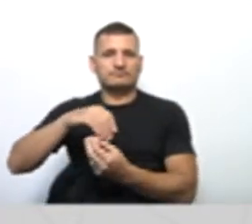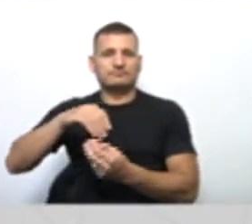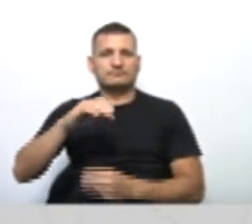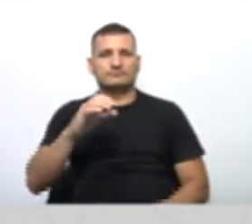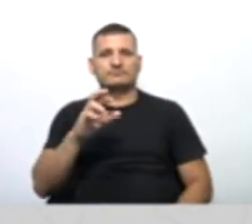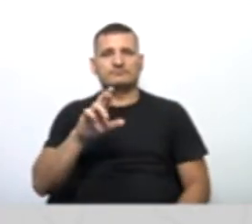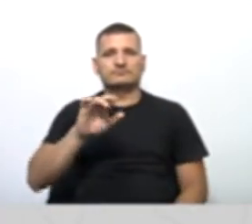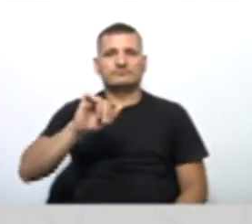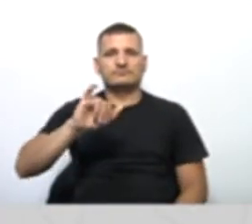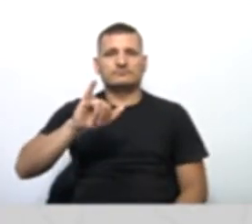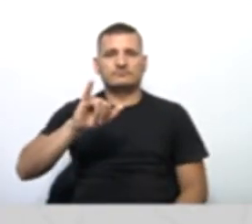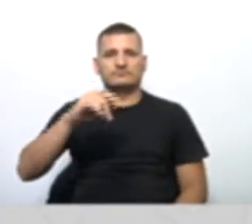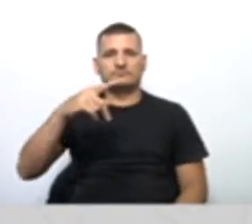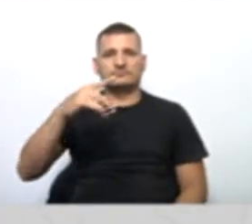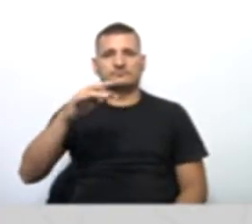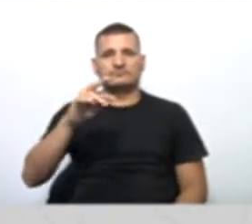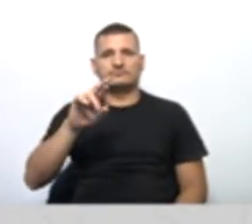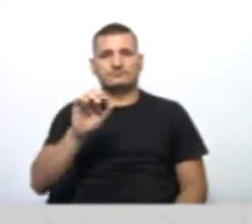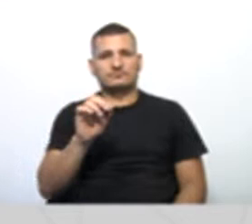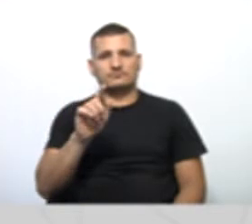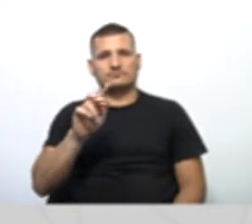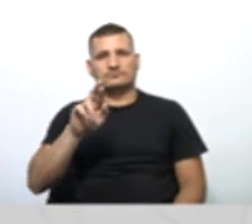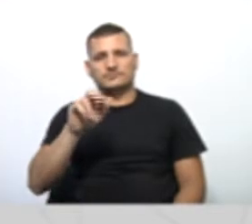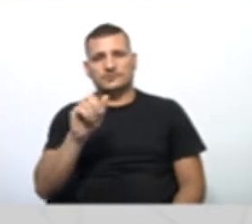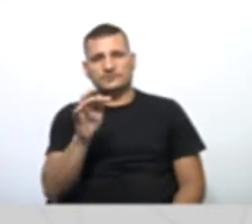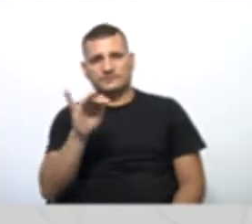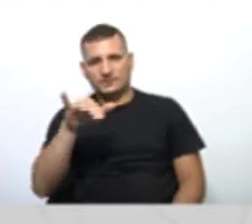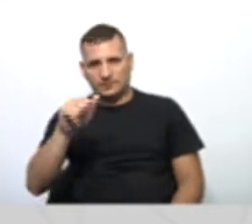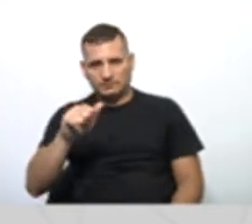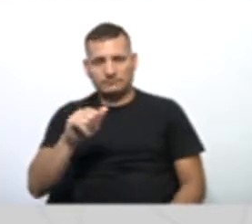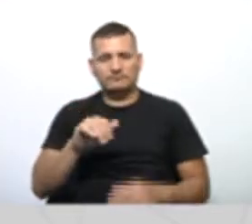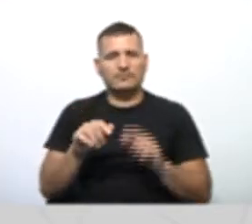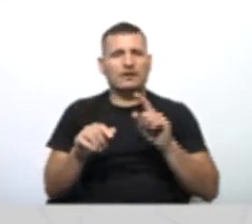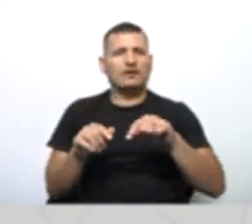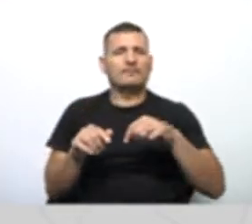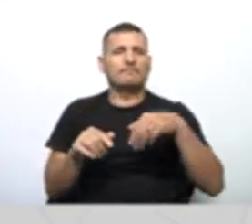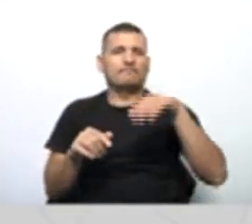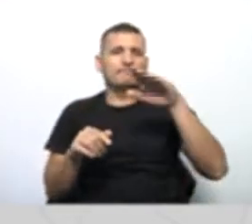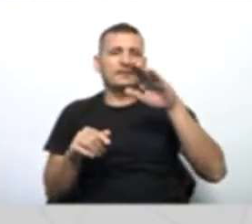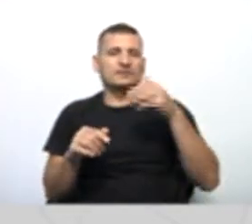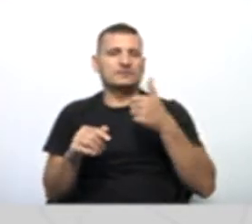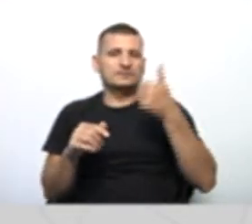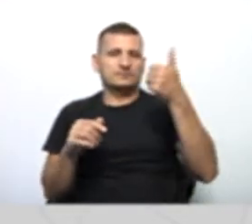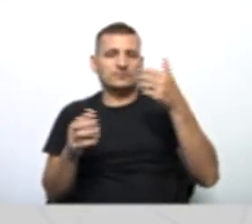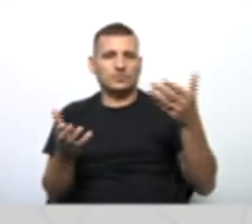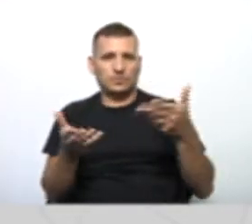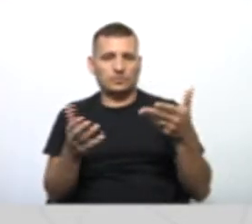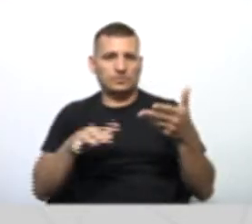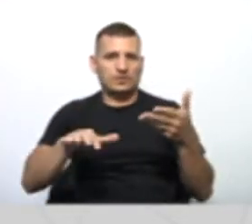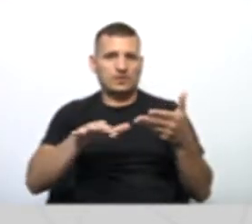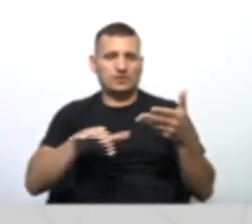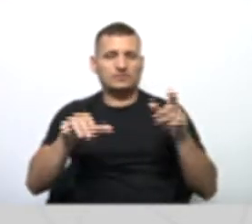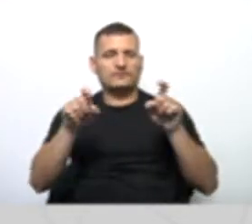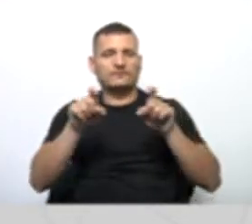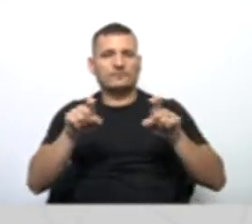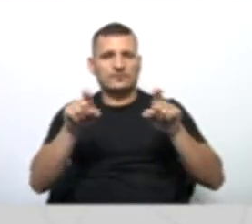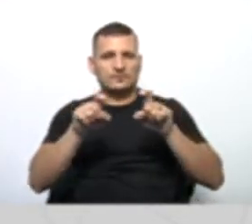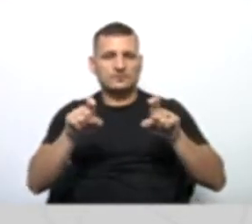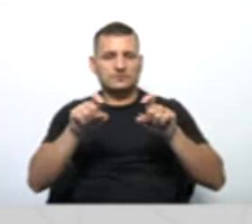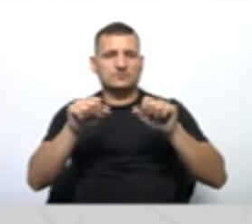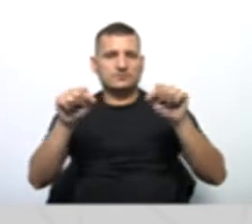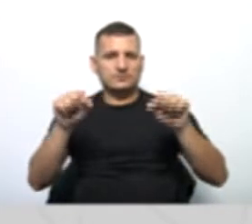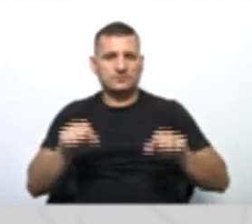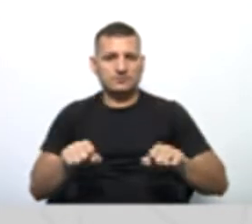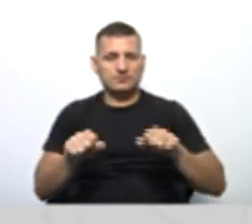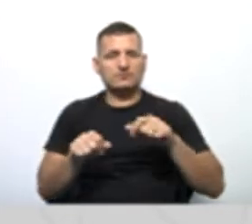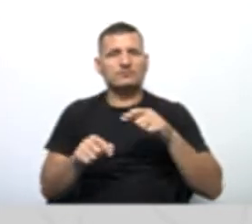Criptografia é um dos mecanismos mais eficazes, ok? Hoje em dia, nos sistemas computacionais, parte do princípio de que a mensagem